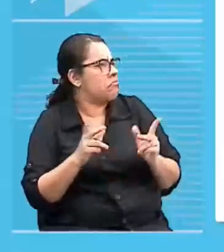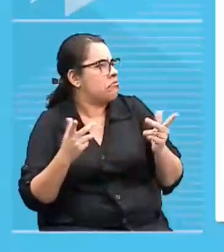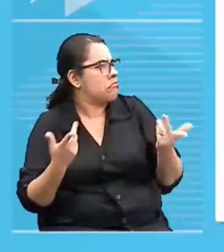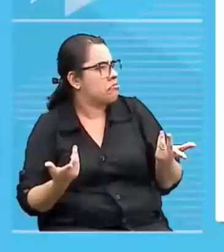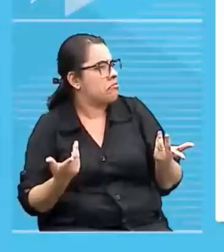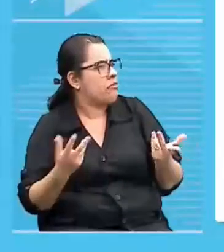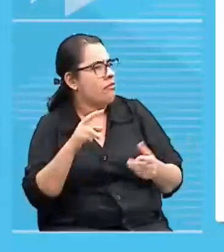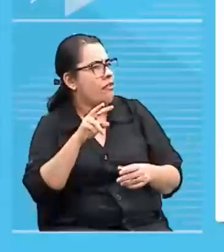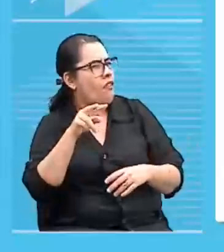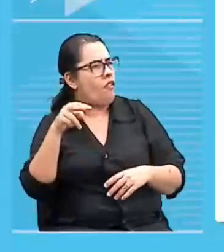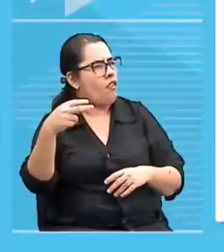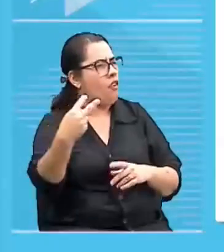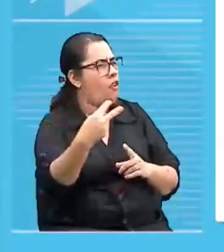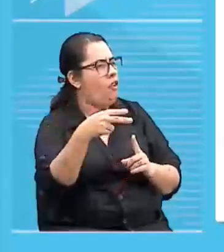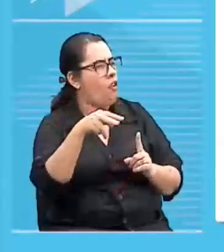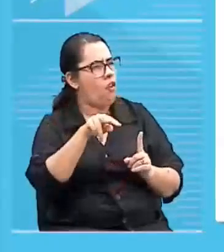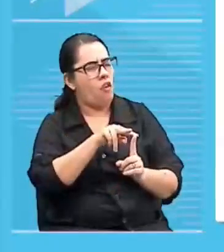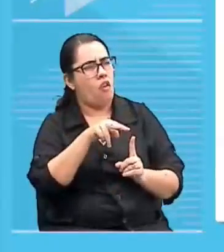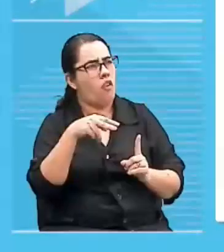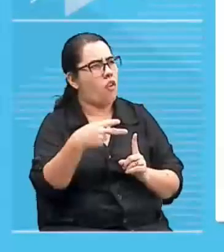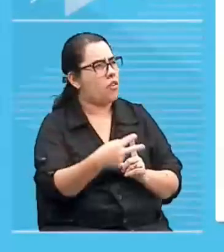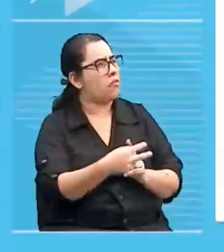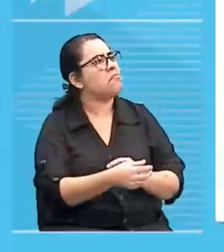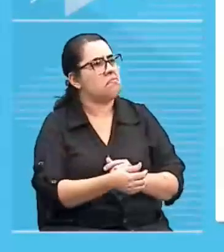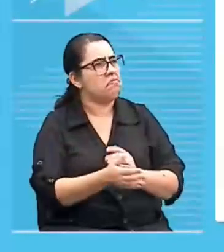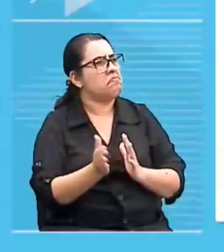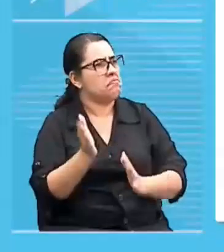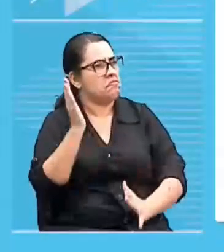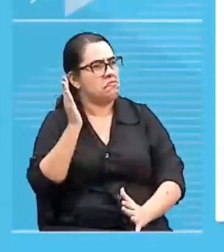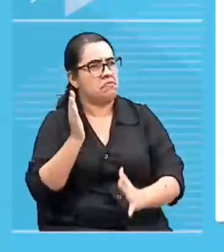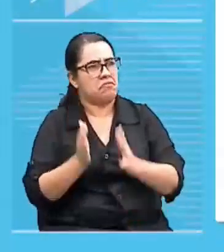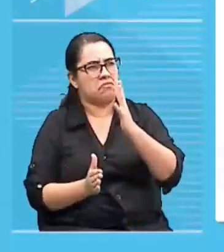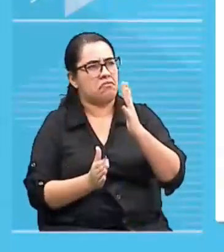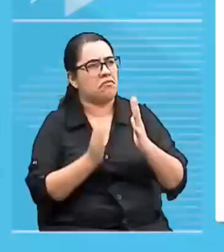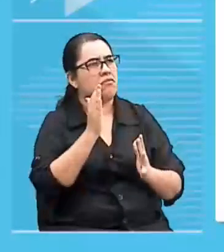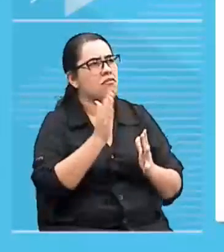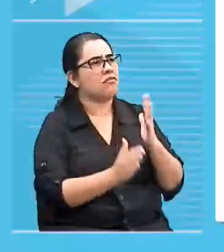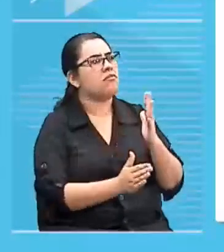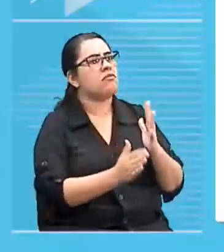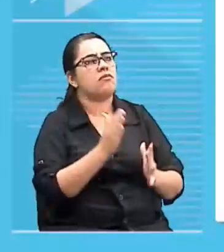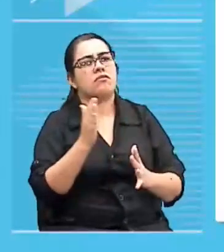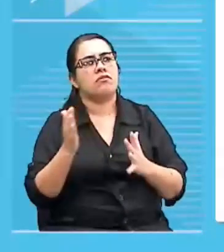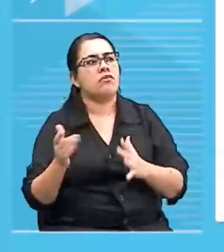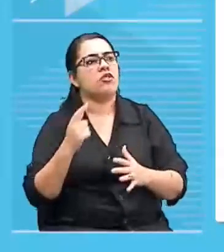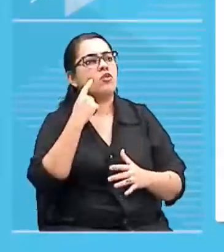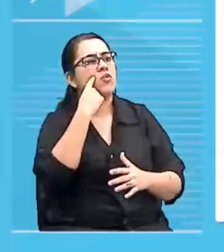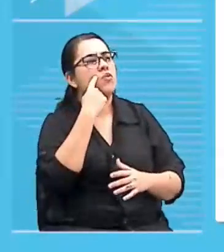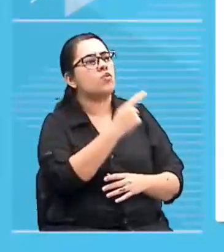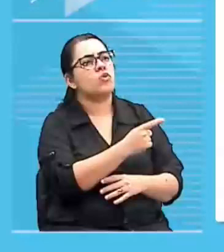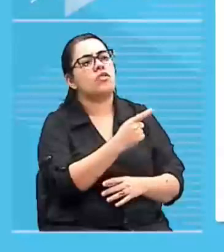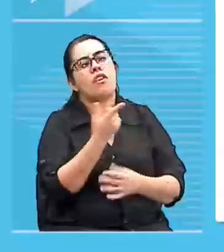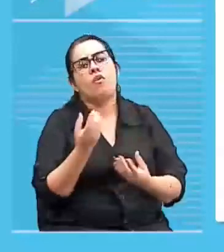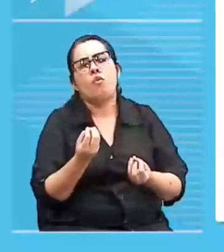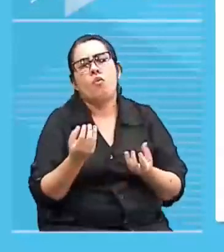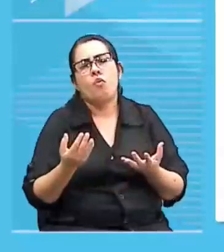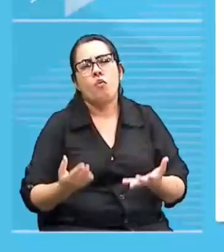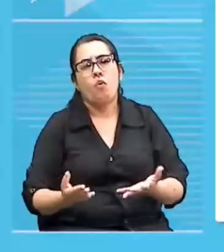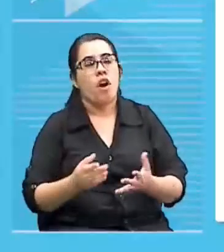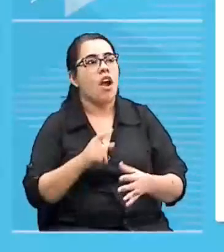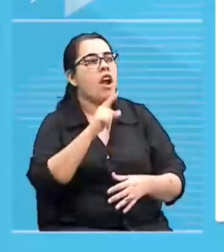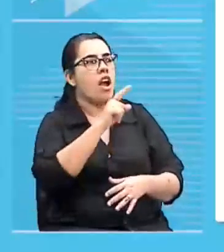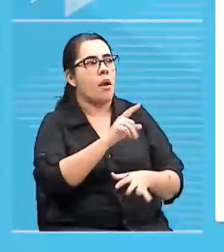com outro olhar. Olhem aqui esses robôs, se vocês perceberem, esse robô aqui da frente, ele